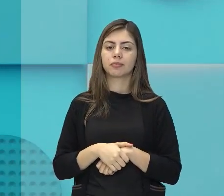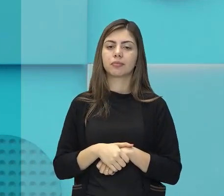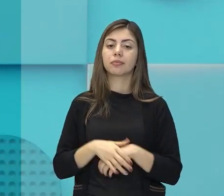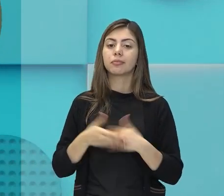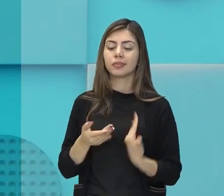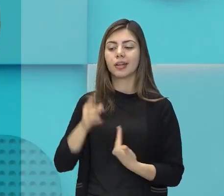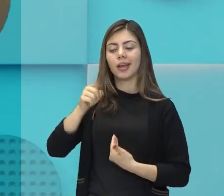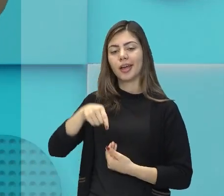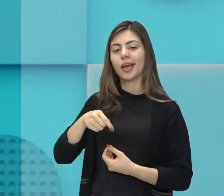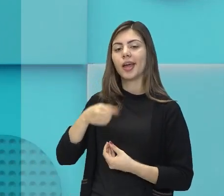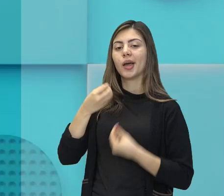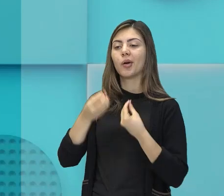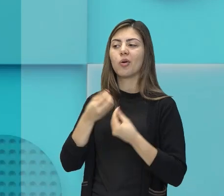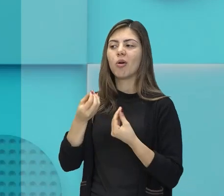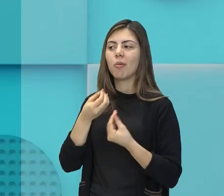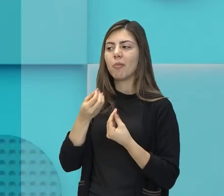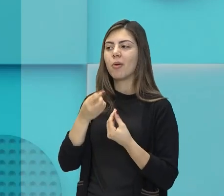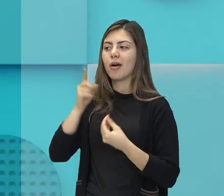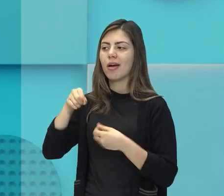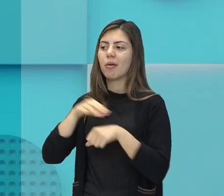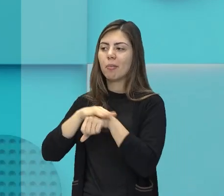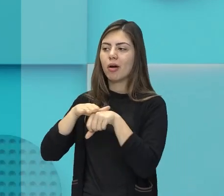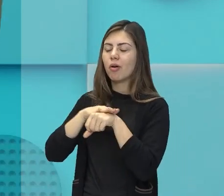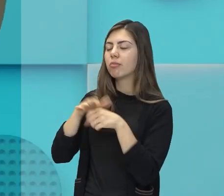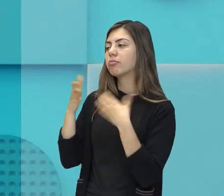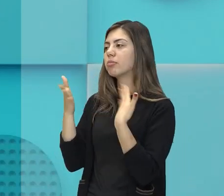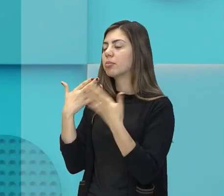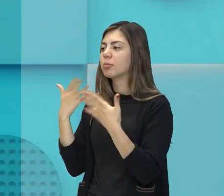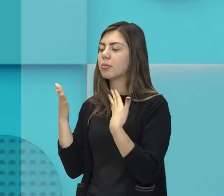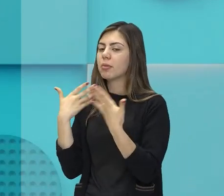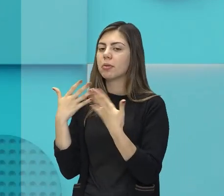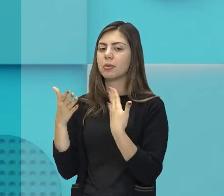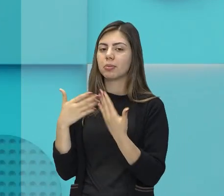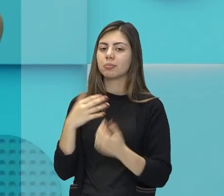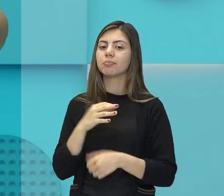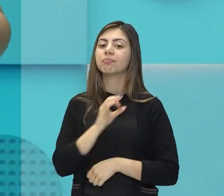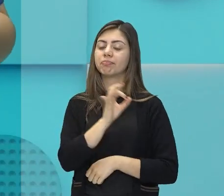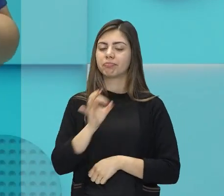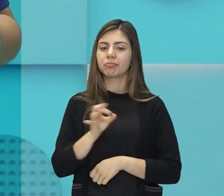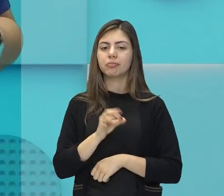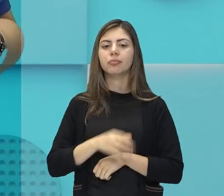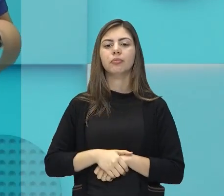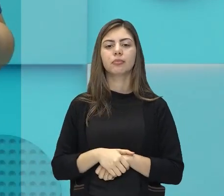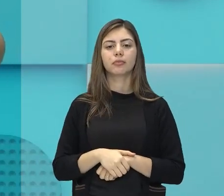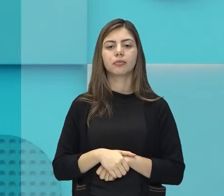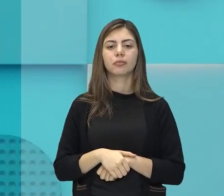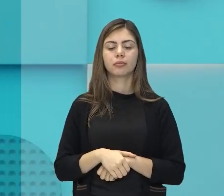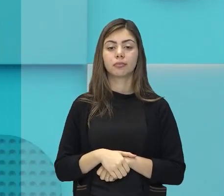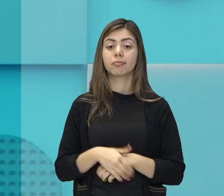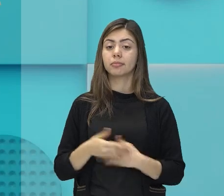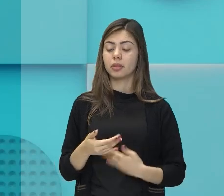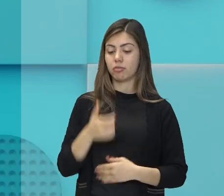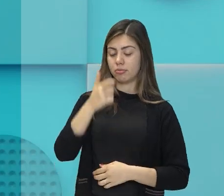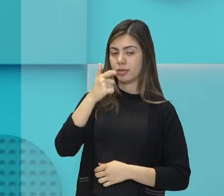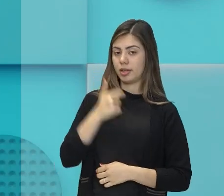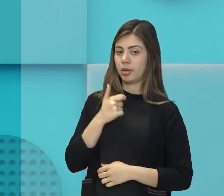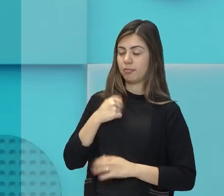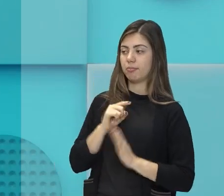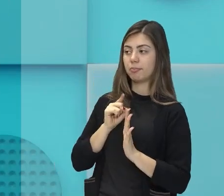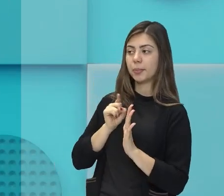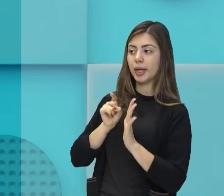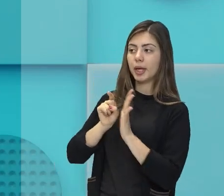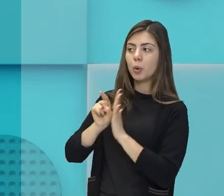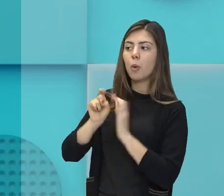da oralidade que essa conversa vai se desenvolver. Claro que eu, como entrevistado, posso